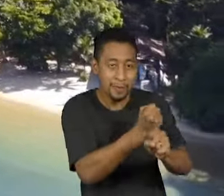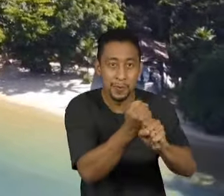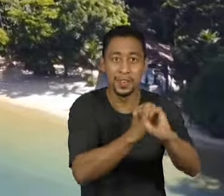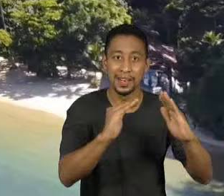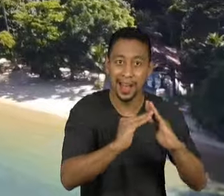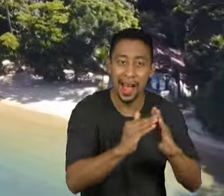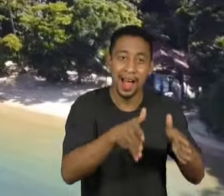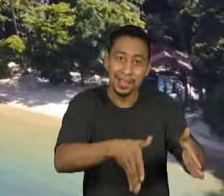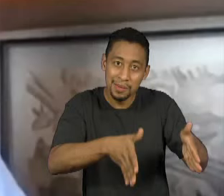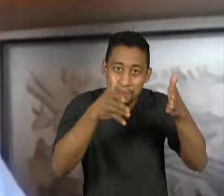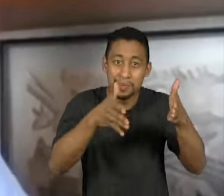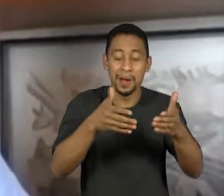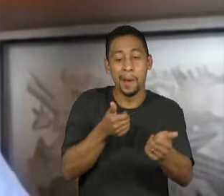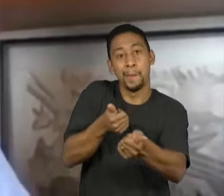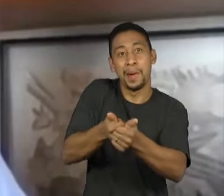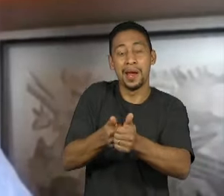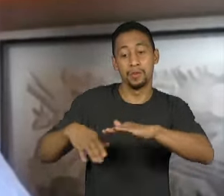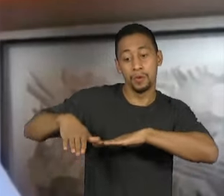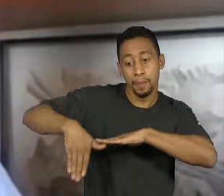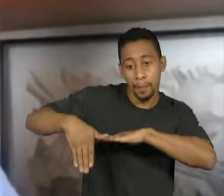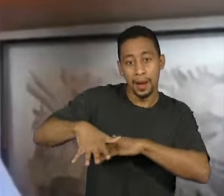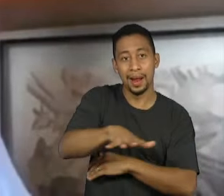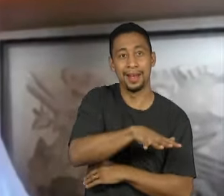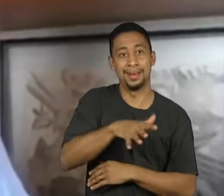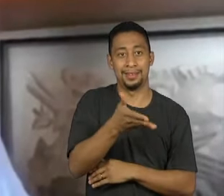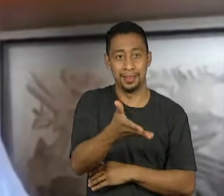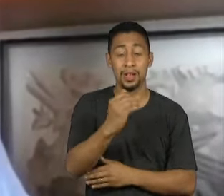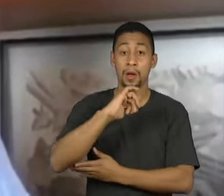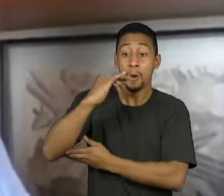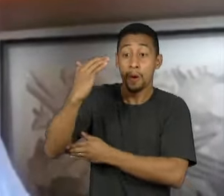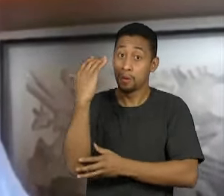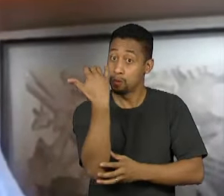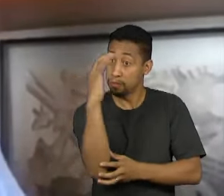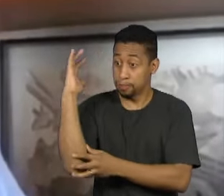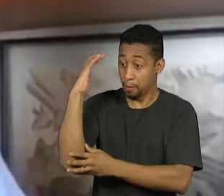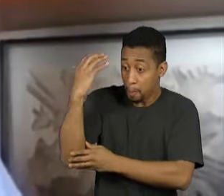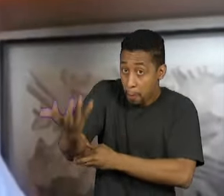no litoral, que são muitos pequenos desmatamentos